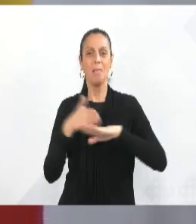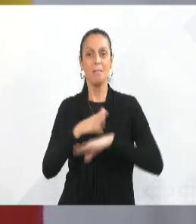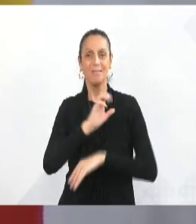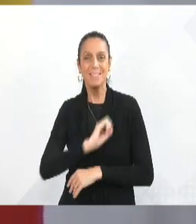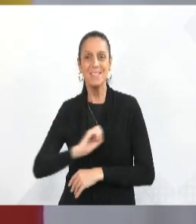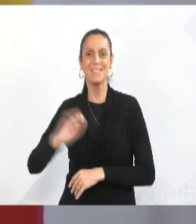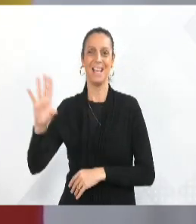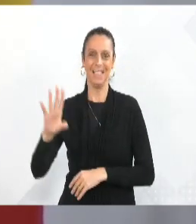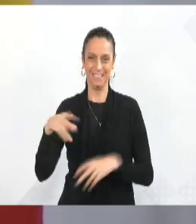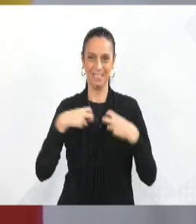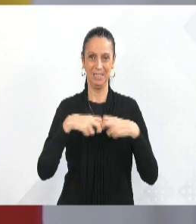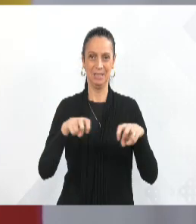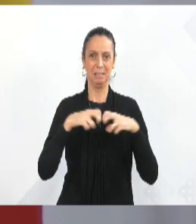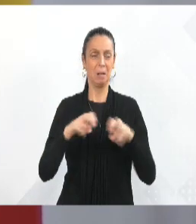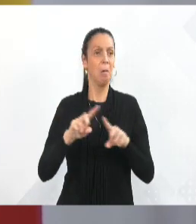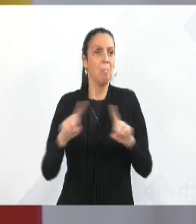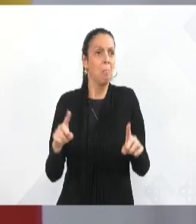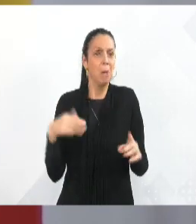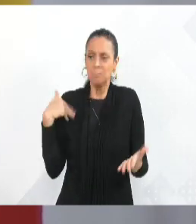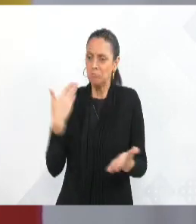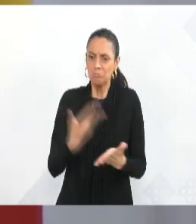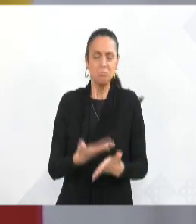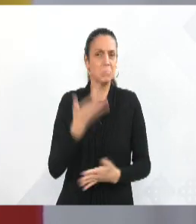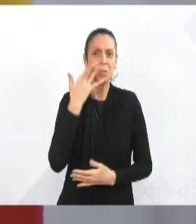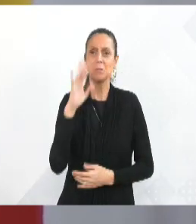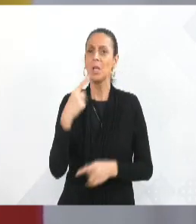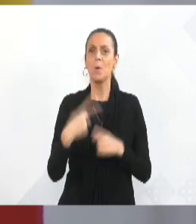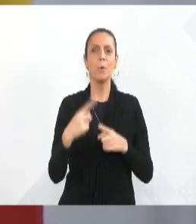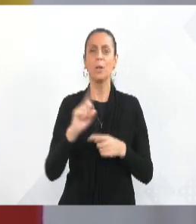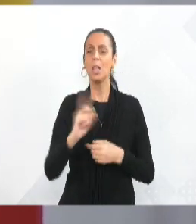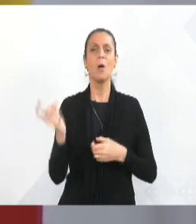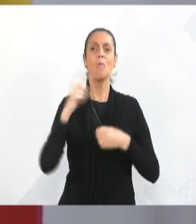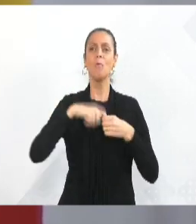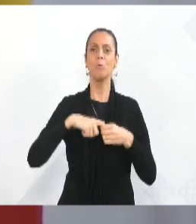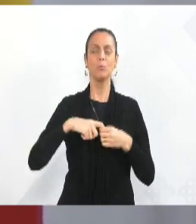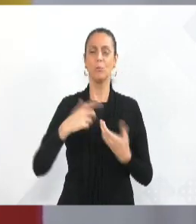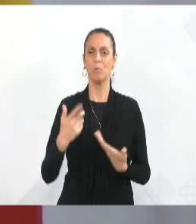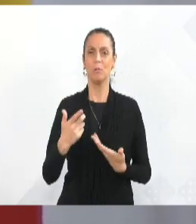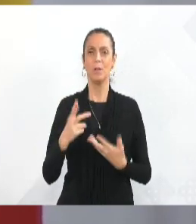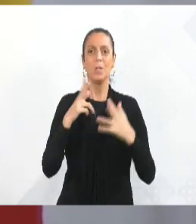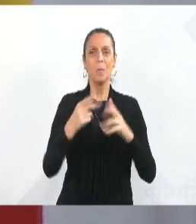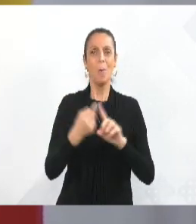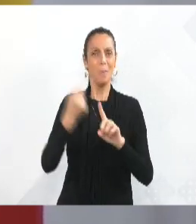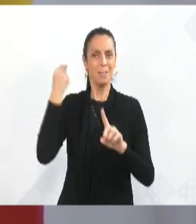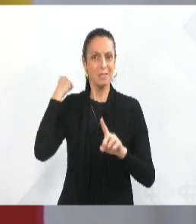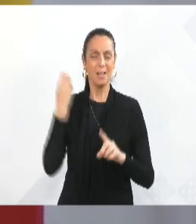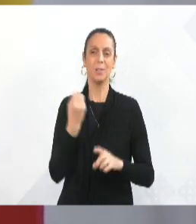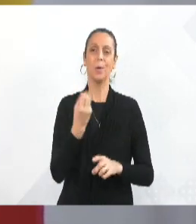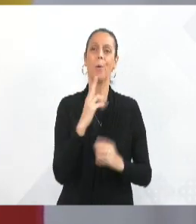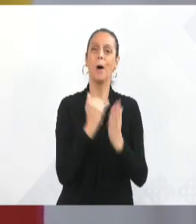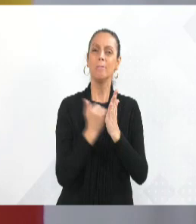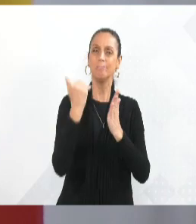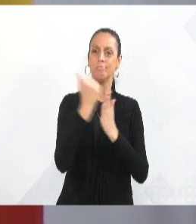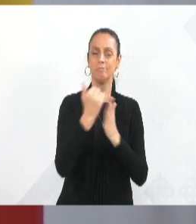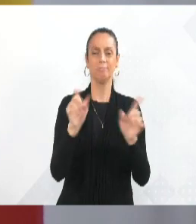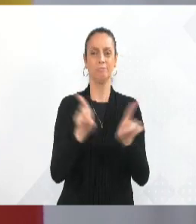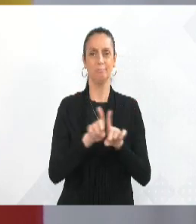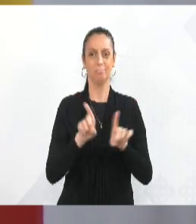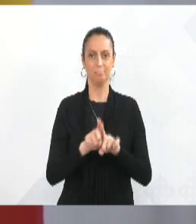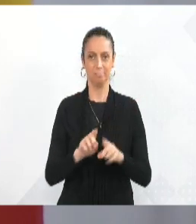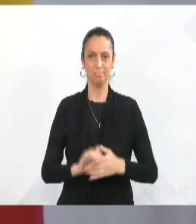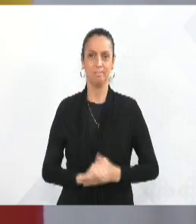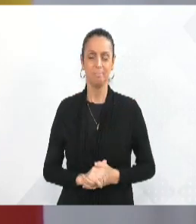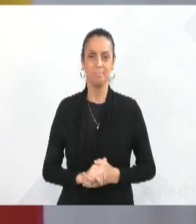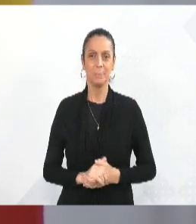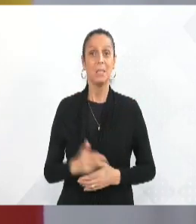que ainda não foi abraçado de vez a reativação dessas estações de pré-embarque, bem como sua ampliação. Um dos fatores preponderantes para